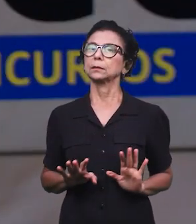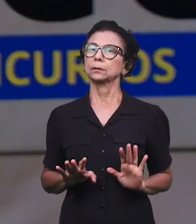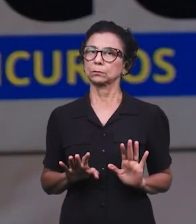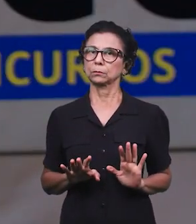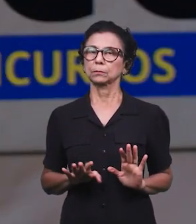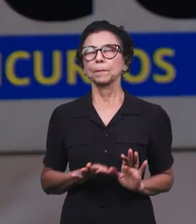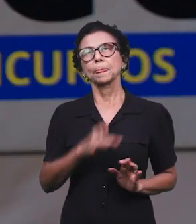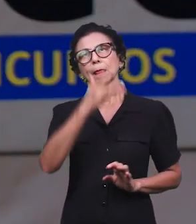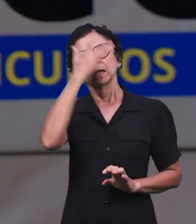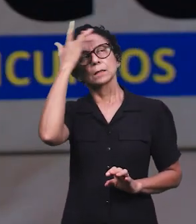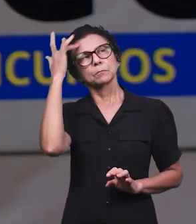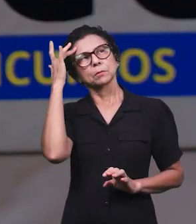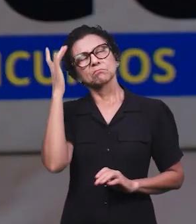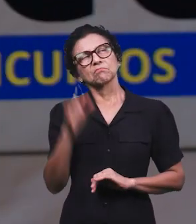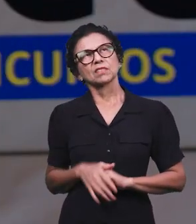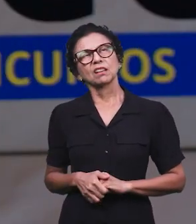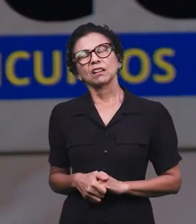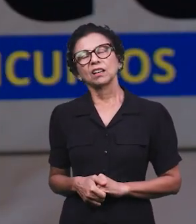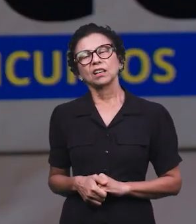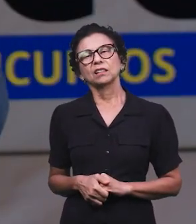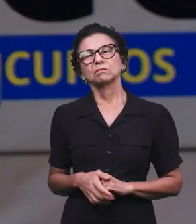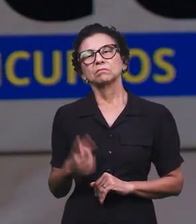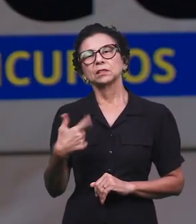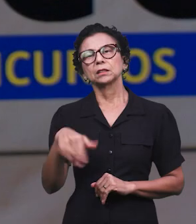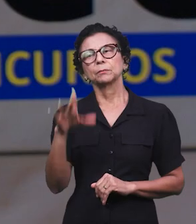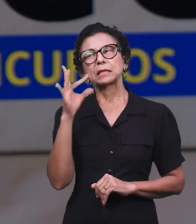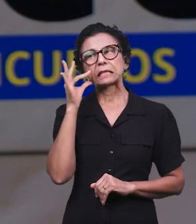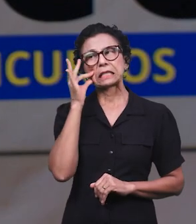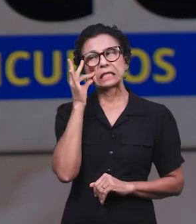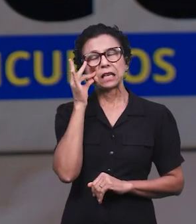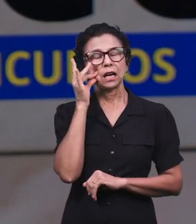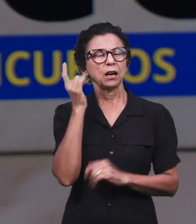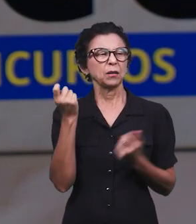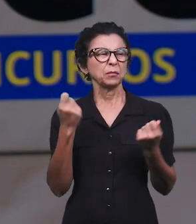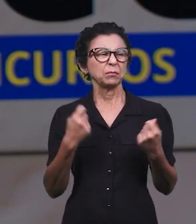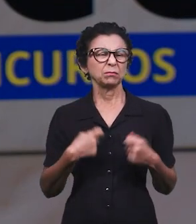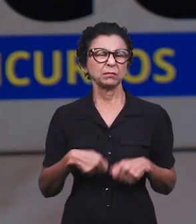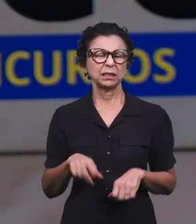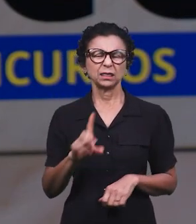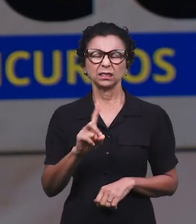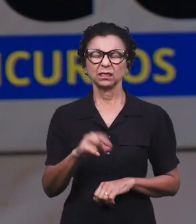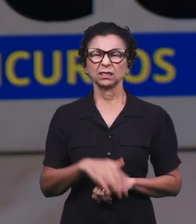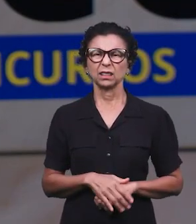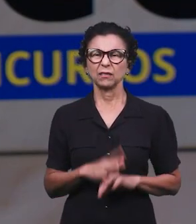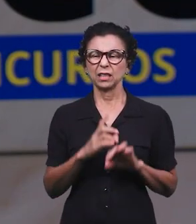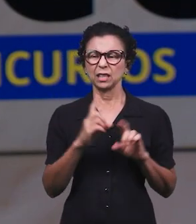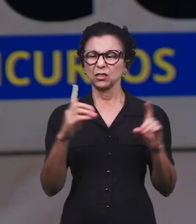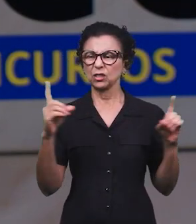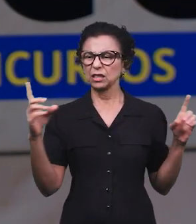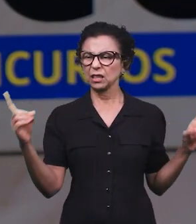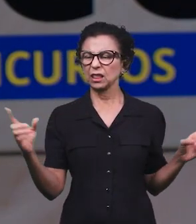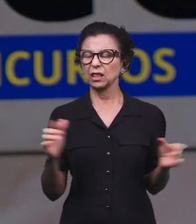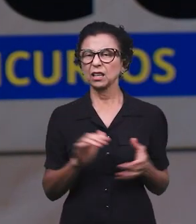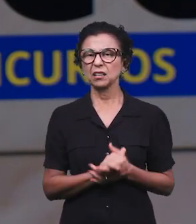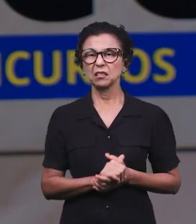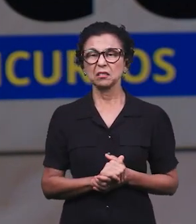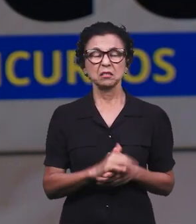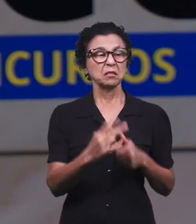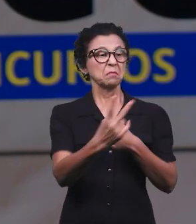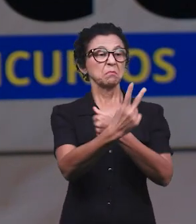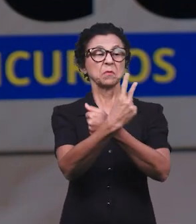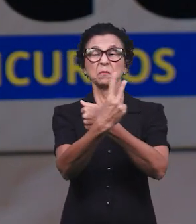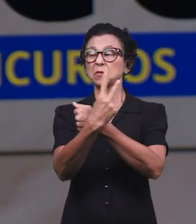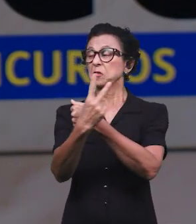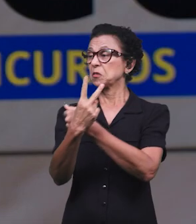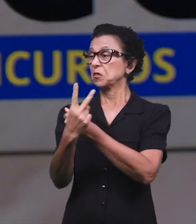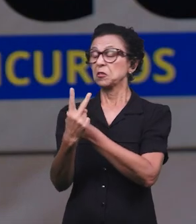porque não precisa ir ao curso presencial, porque está estudando à distância, que não tem ninguém ali vigiando necessariamente